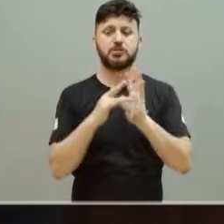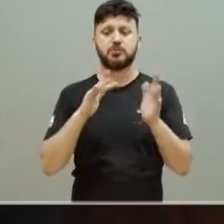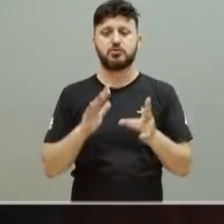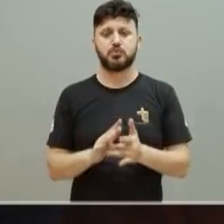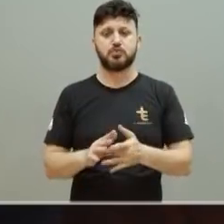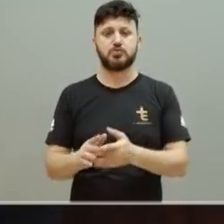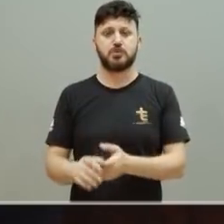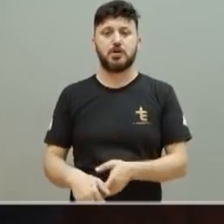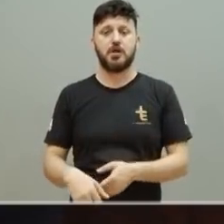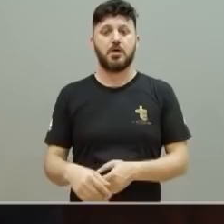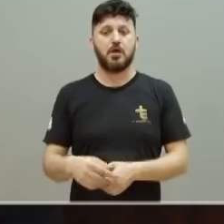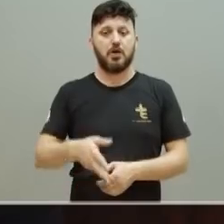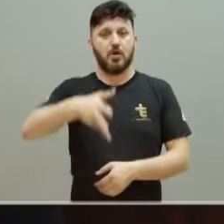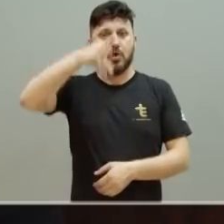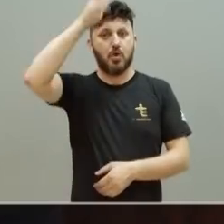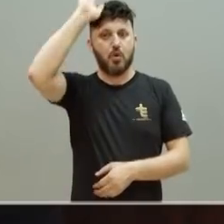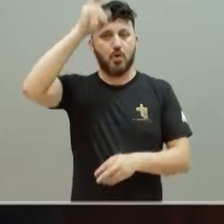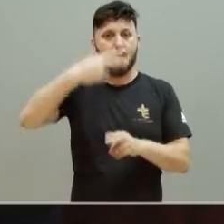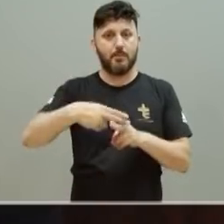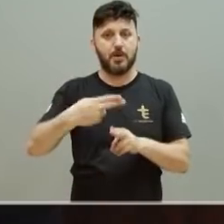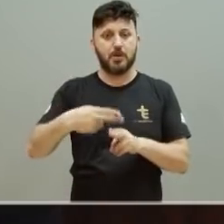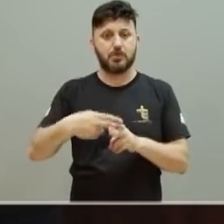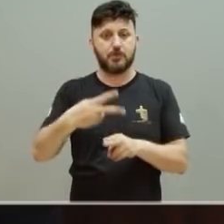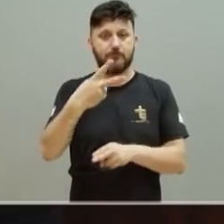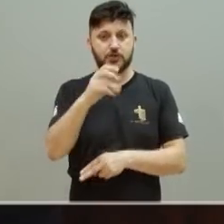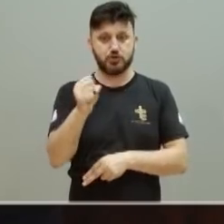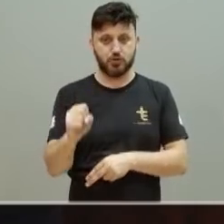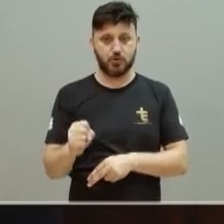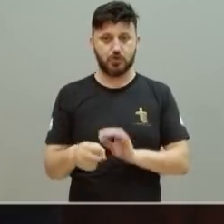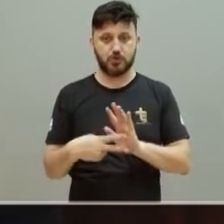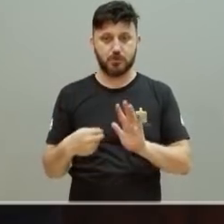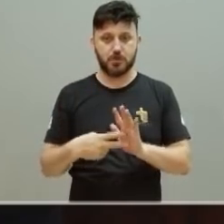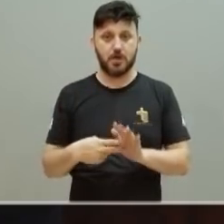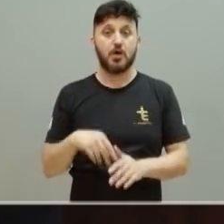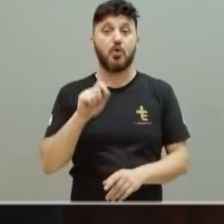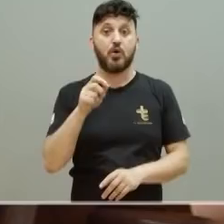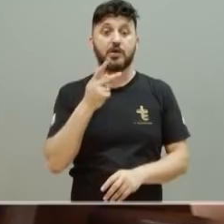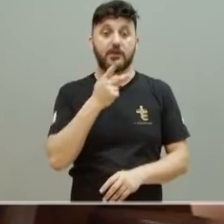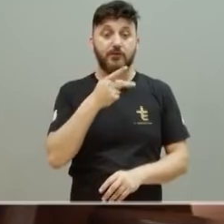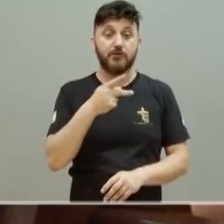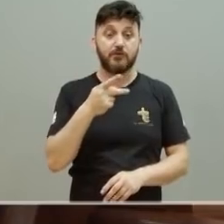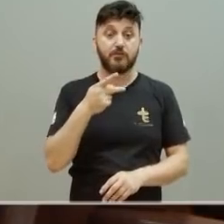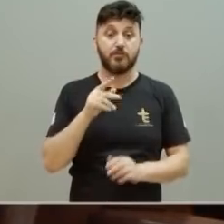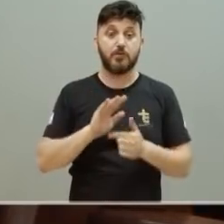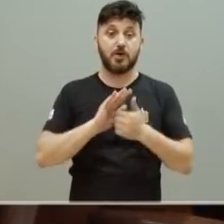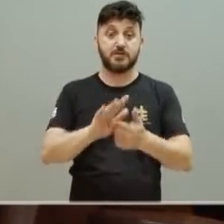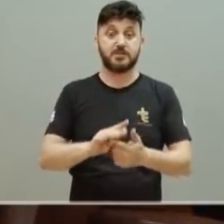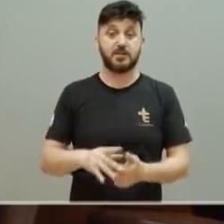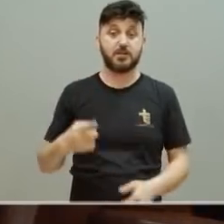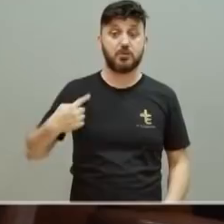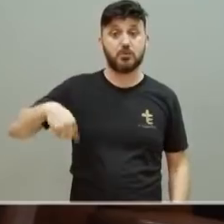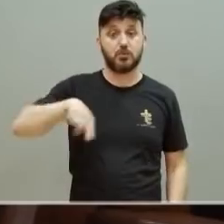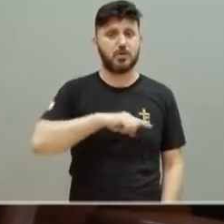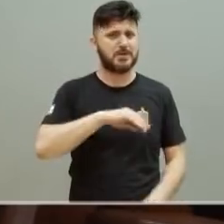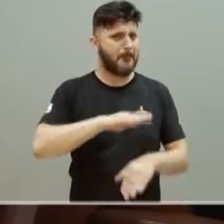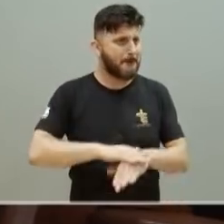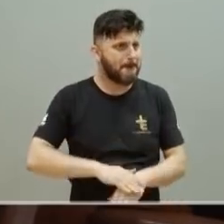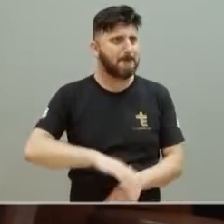dizer Romanos 8:38, eu sou mais que vencedor. Quem crê nisso, aplaude o Senhor.